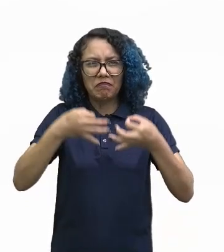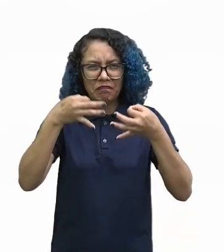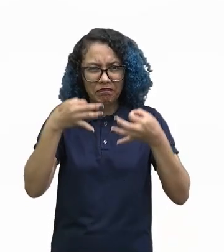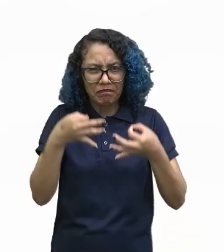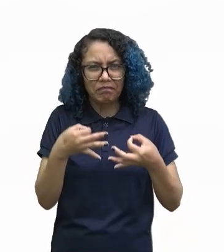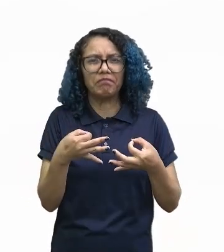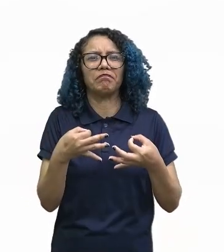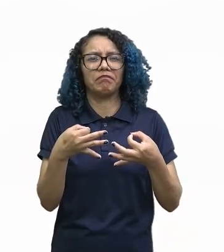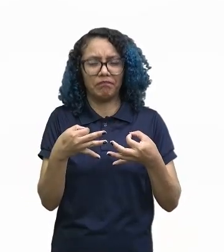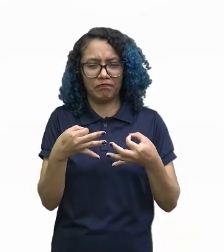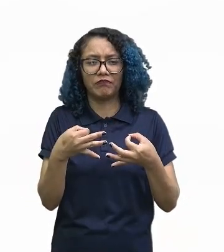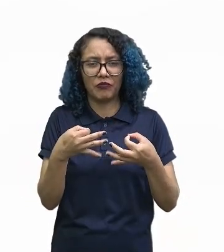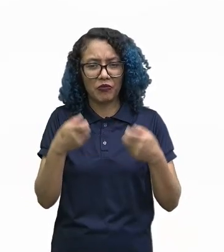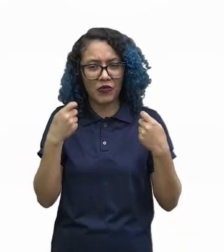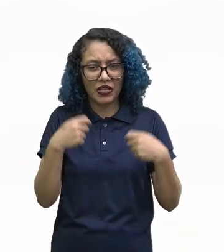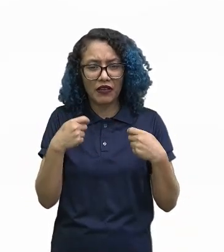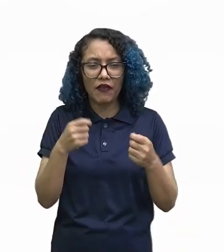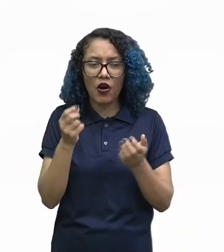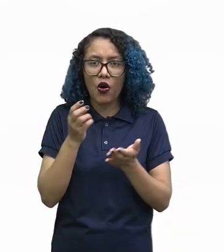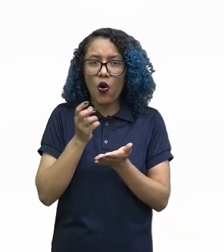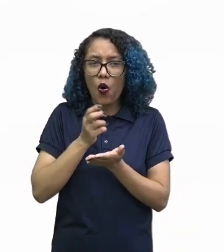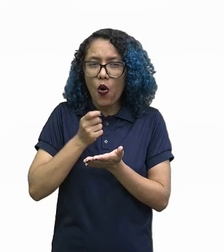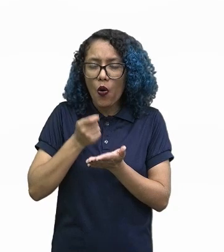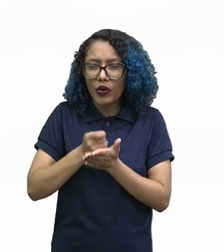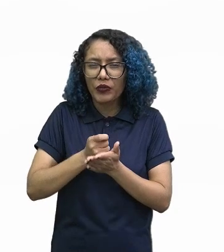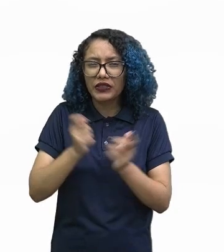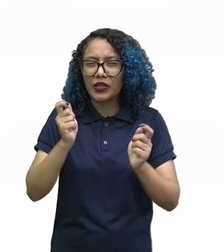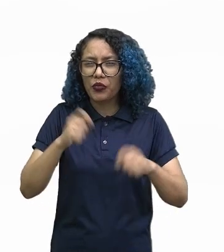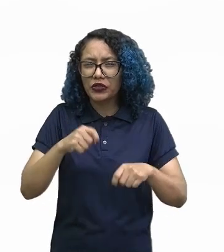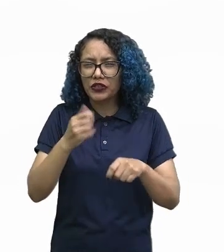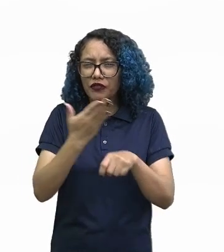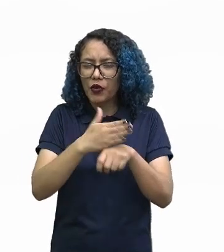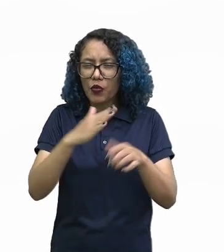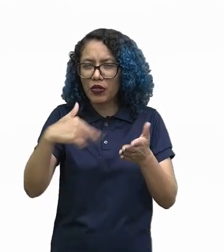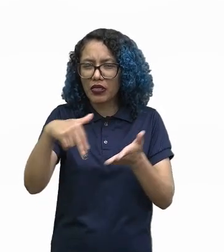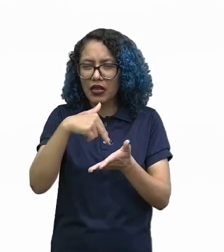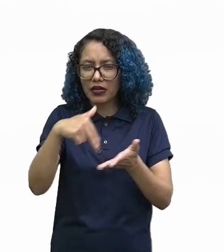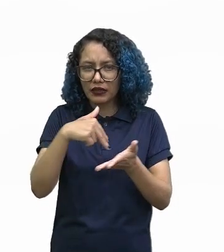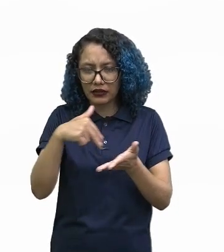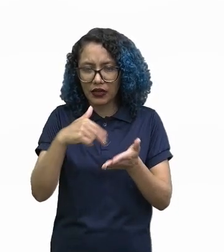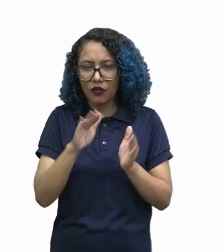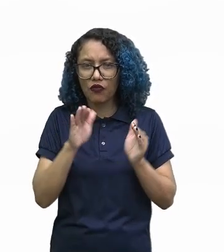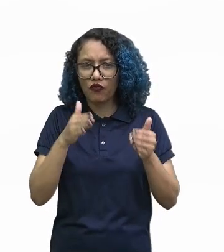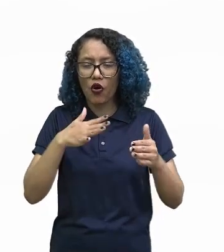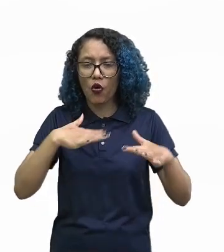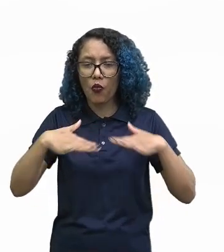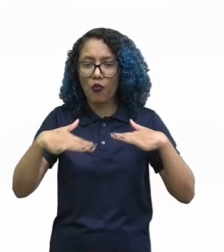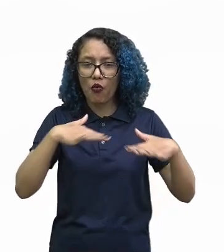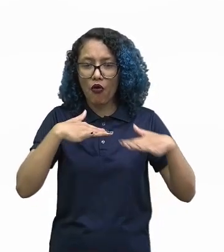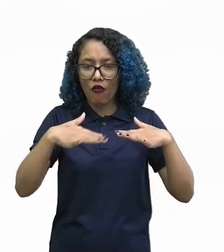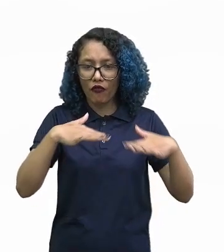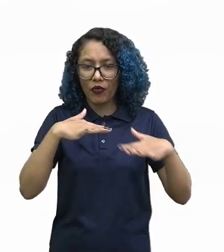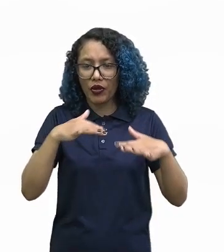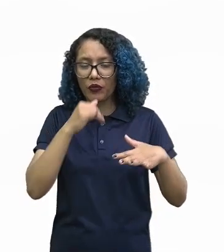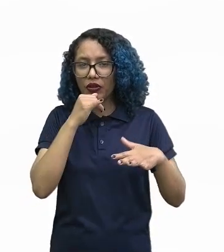consideradas necessárias para a realização das coreografias, baseada em movimentos impulsionados pela